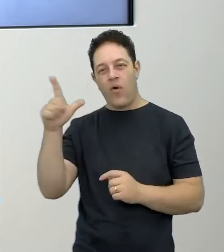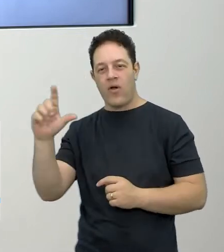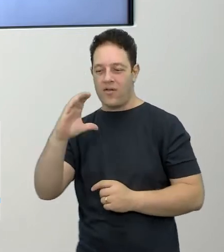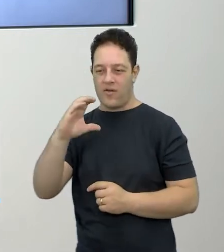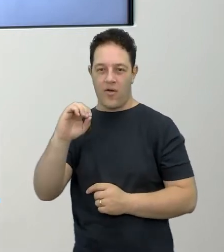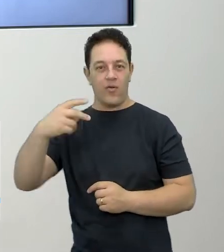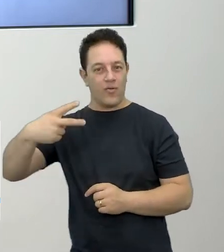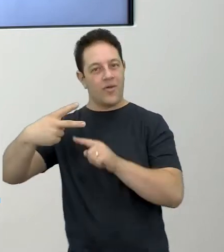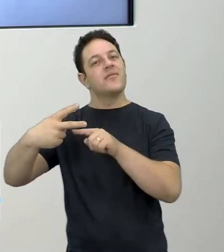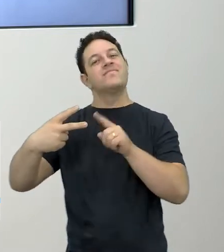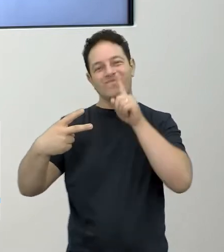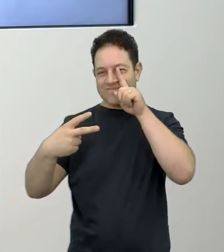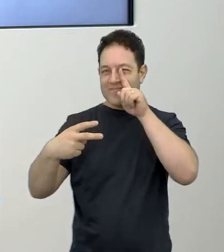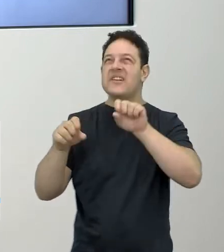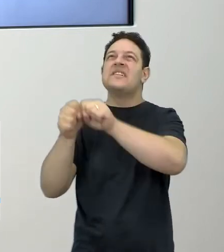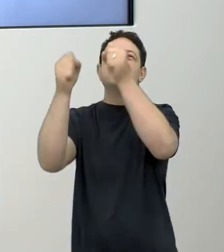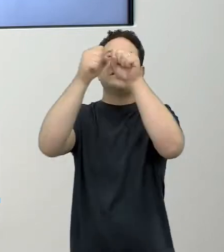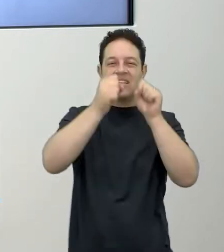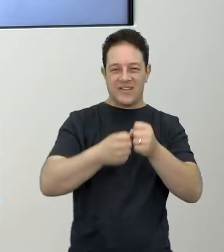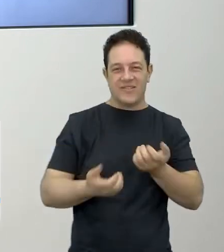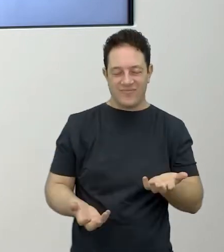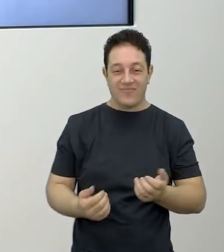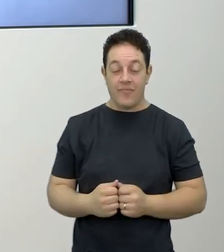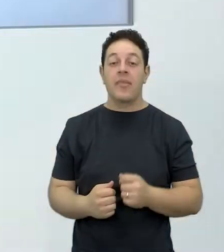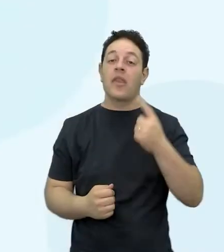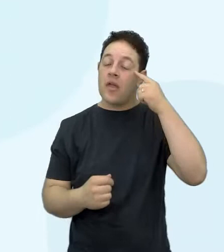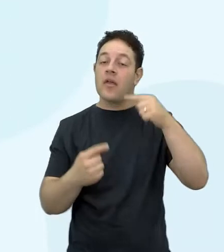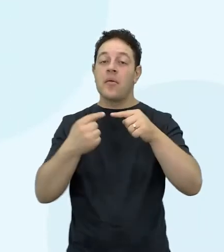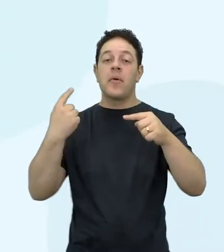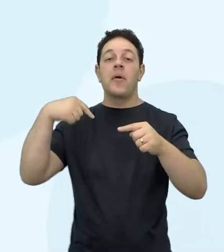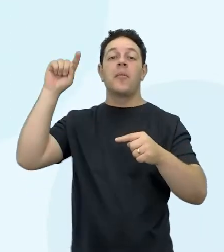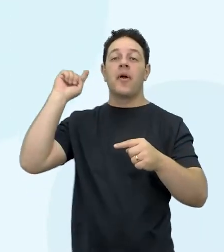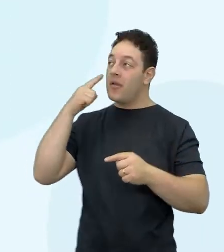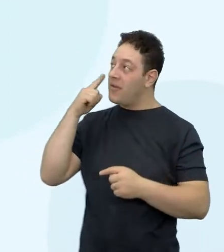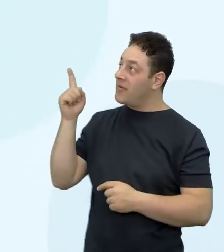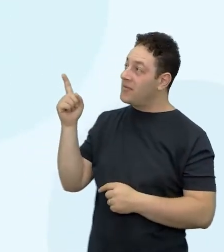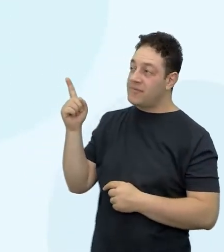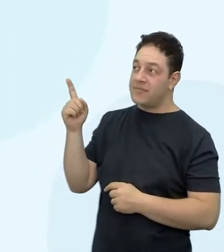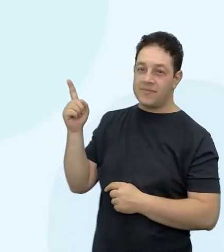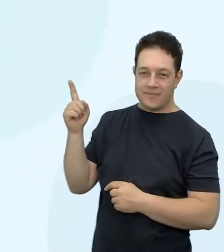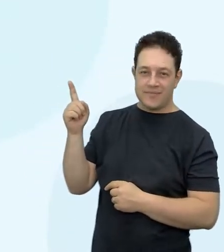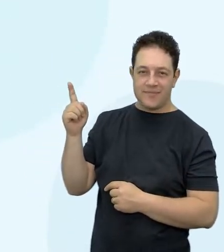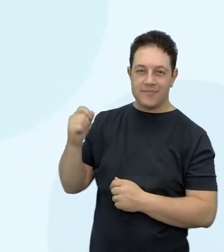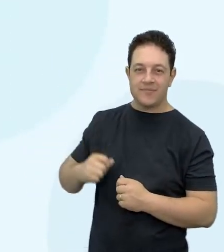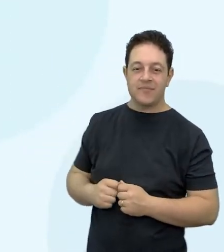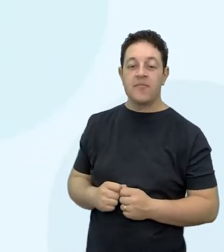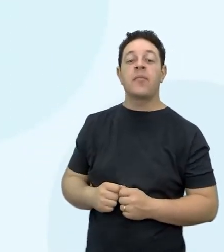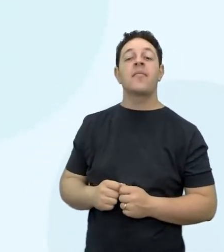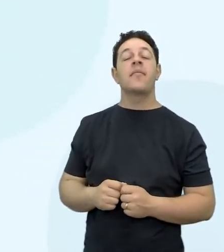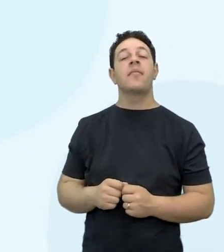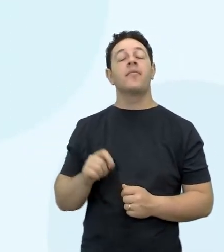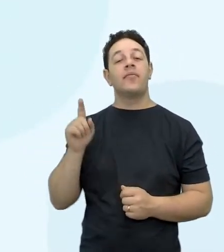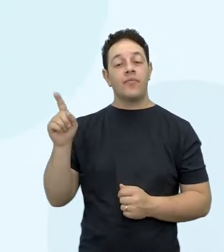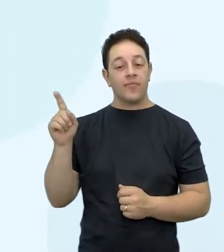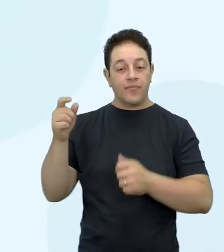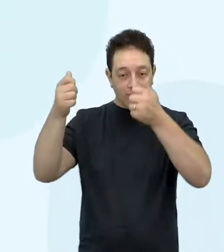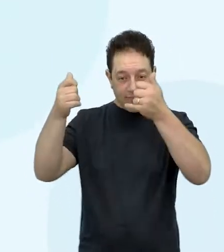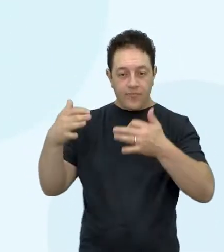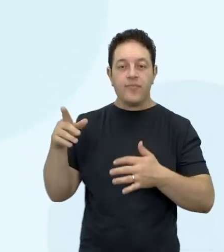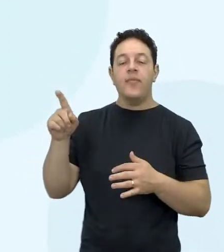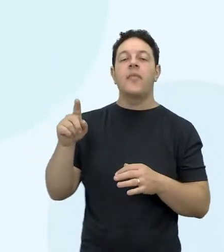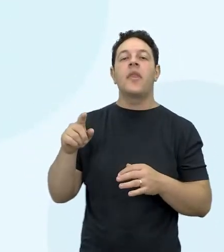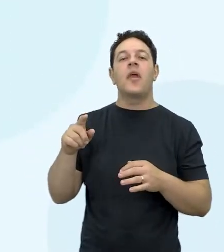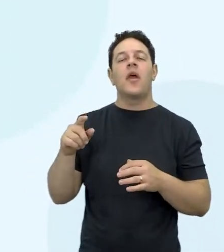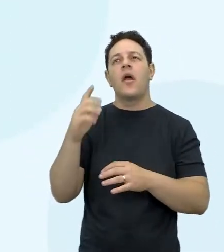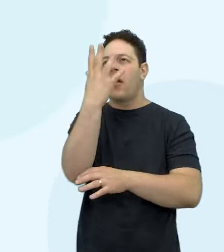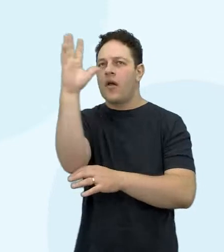Então, na aula passada, a gente mostrou esse ciclo aqui para vocês, aí na telinha, ó, como que acontece, ó. No meio ambiente,